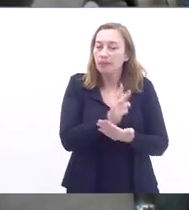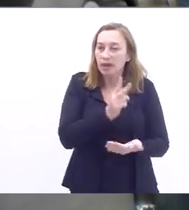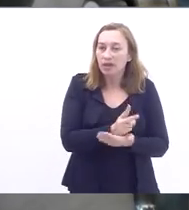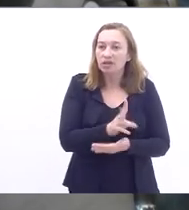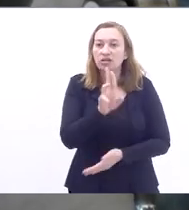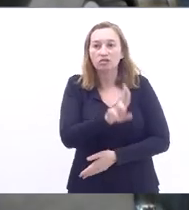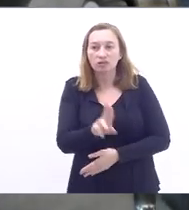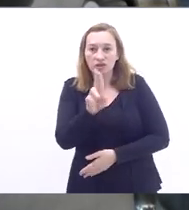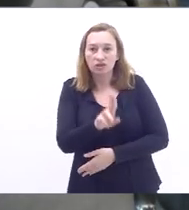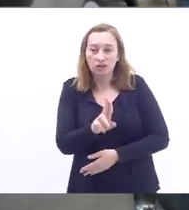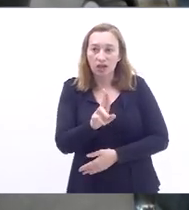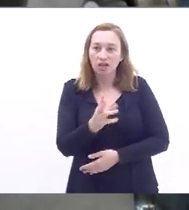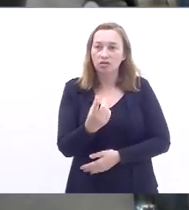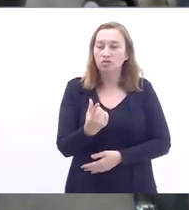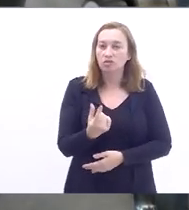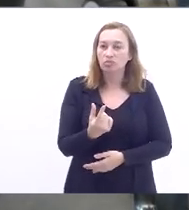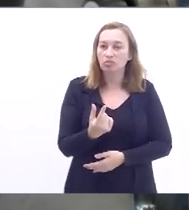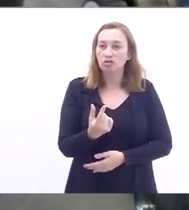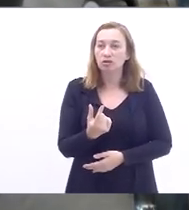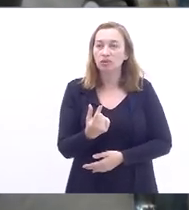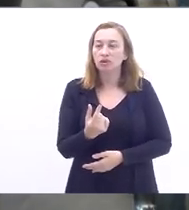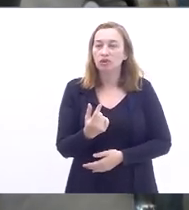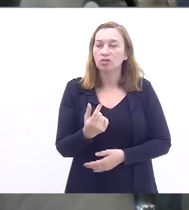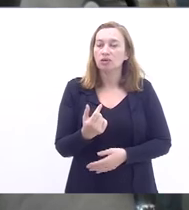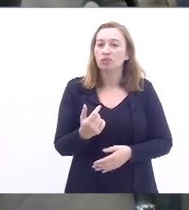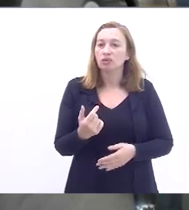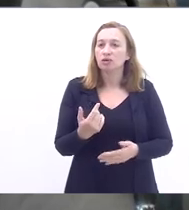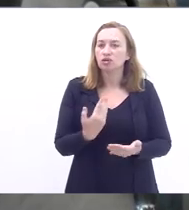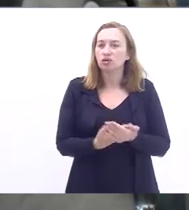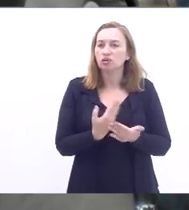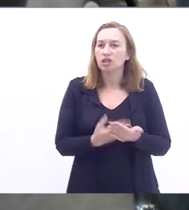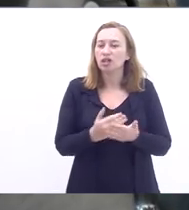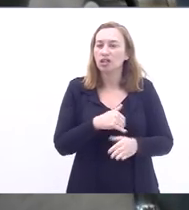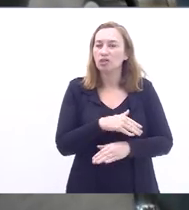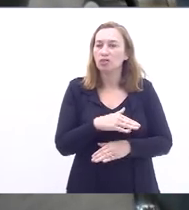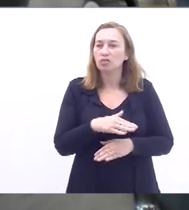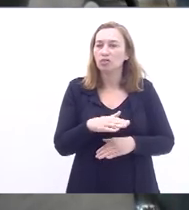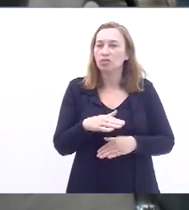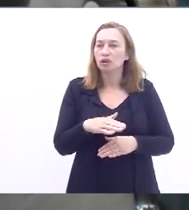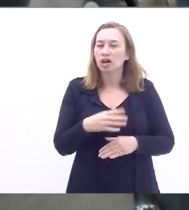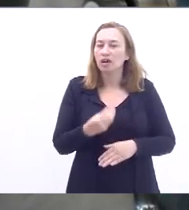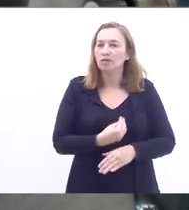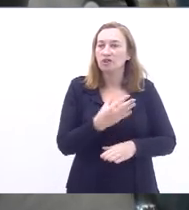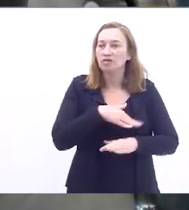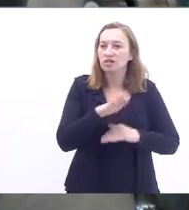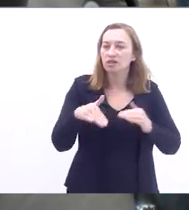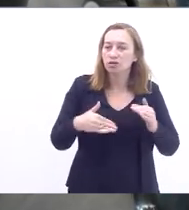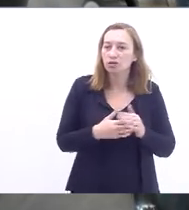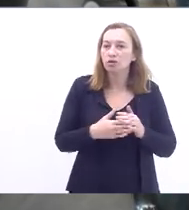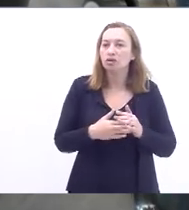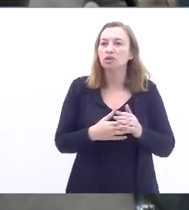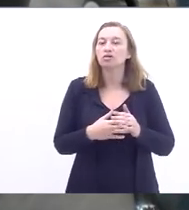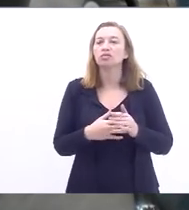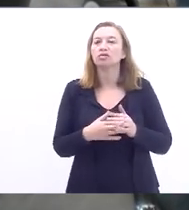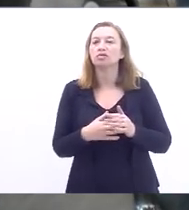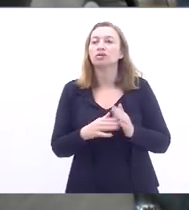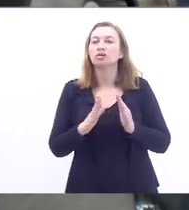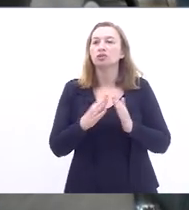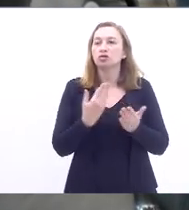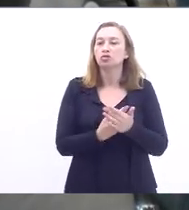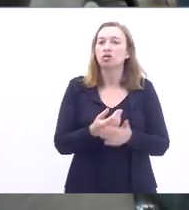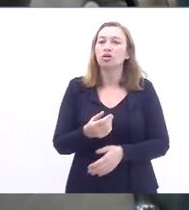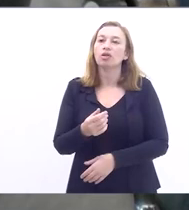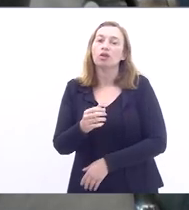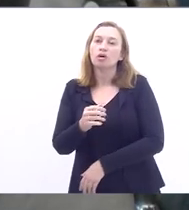de ser baixa renda não estudei é boa parte da minha da minha vida né na escola pública porque